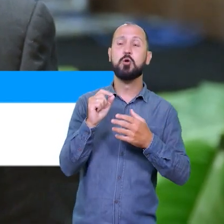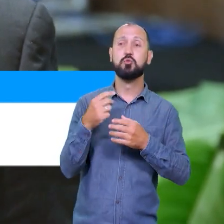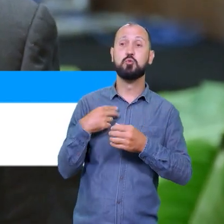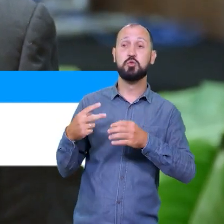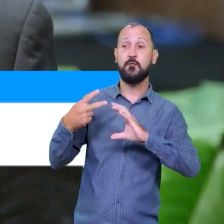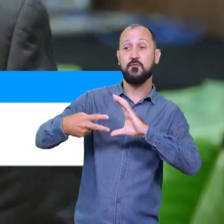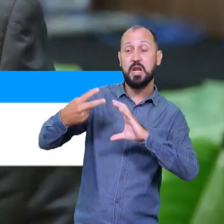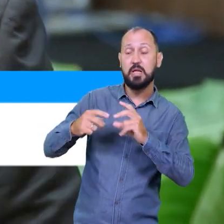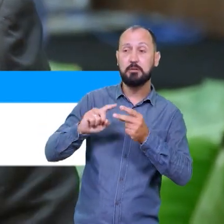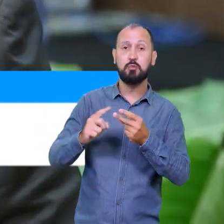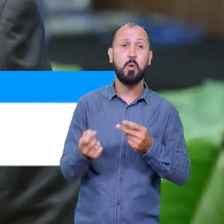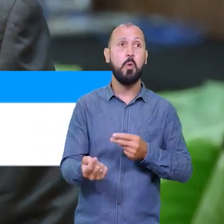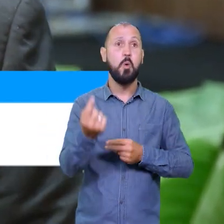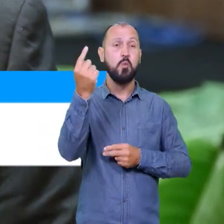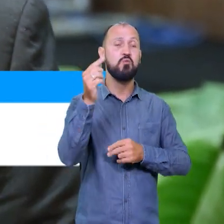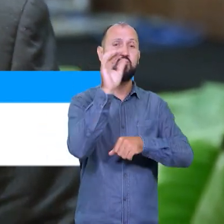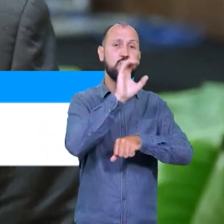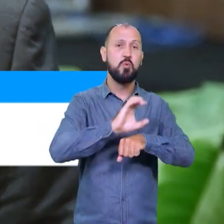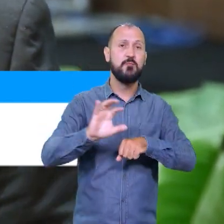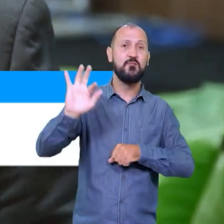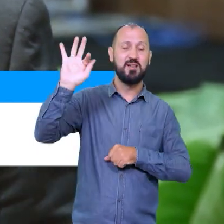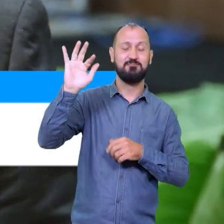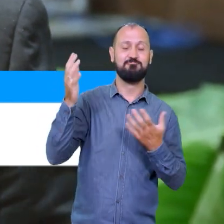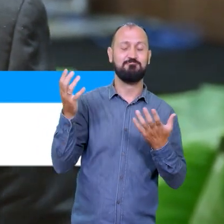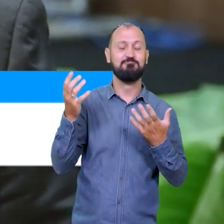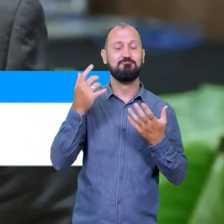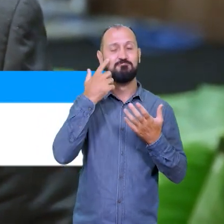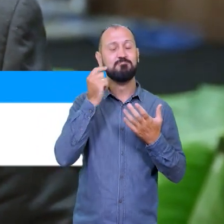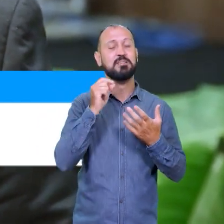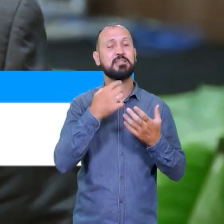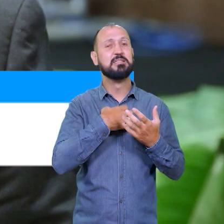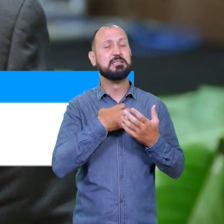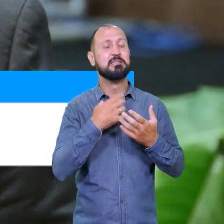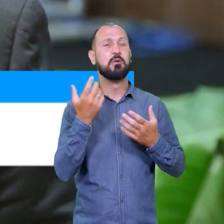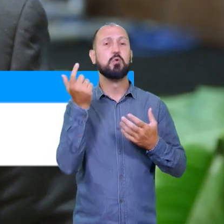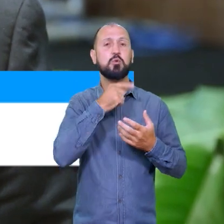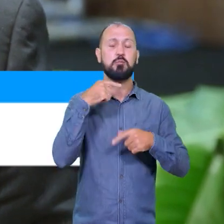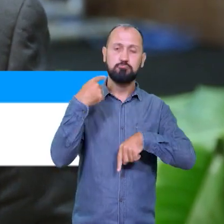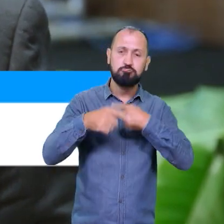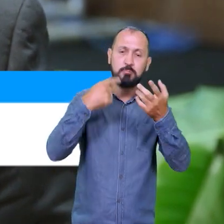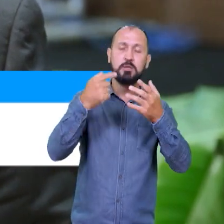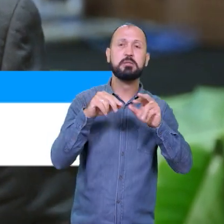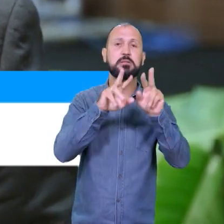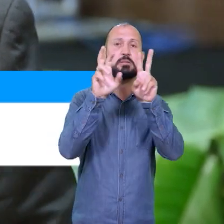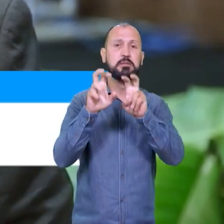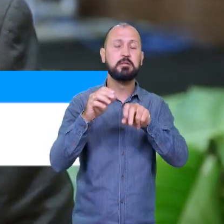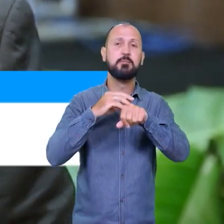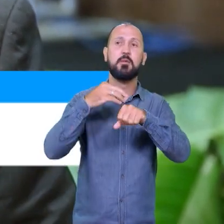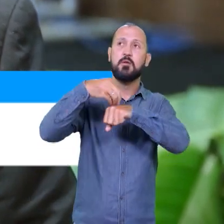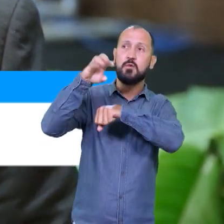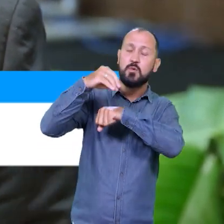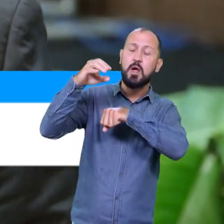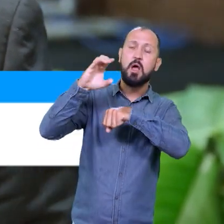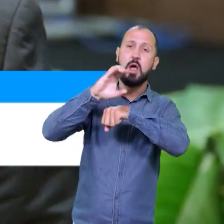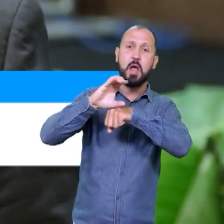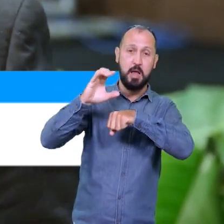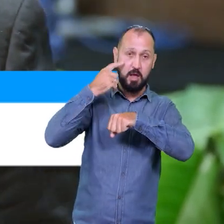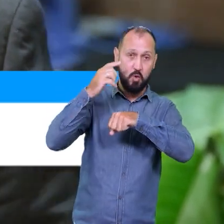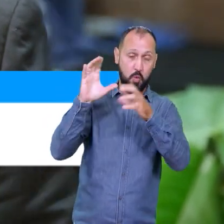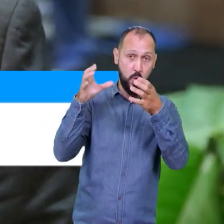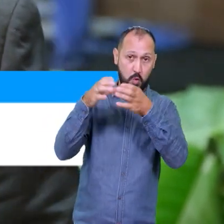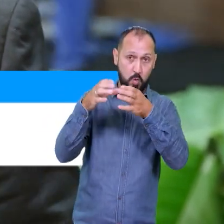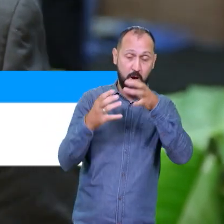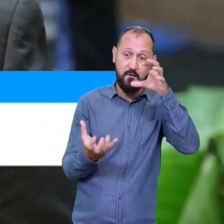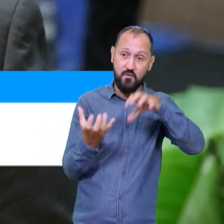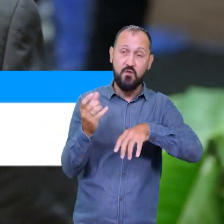não entra na esfera da Câmara de Vereadores ou a esfera da Câmara Federal. Eu acho que eu consegui avançar algumas coisas, levando essas pautas para a Câmara